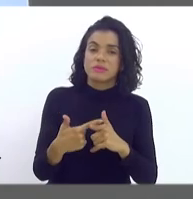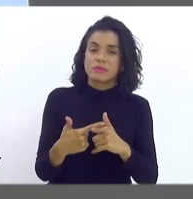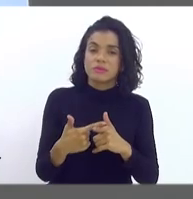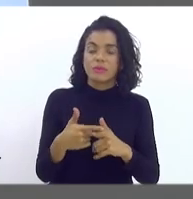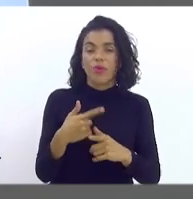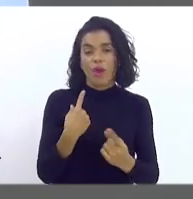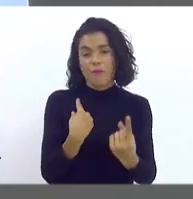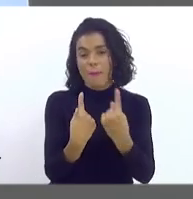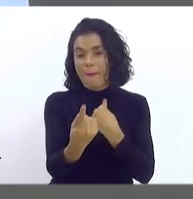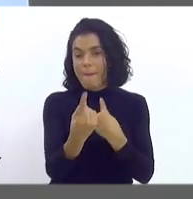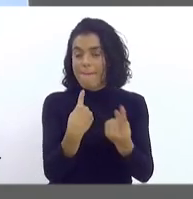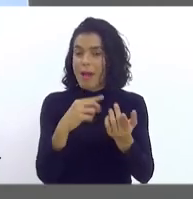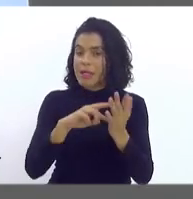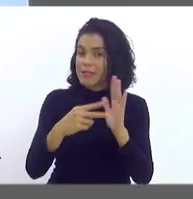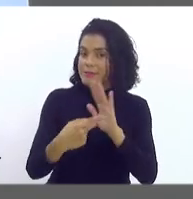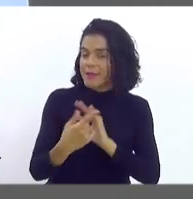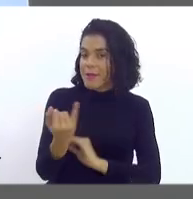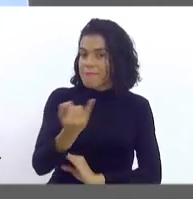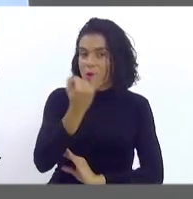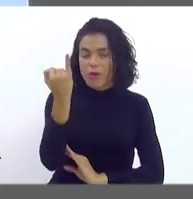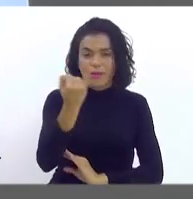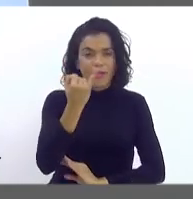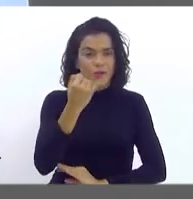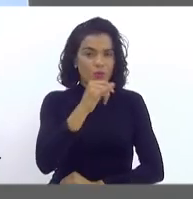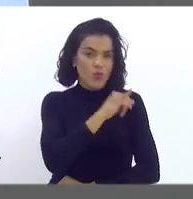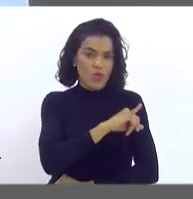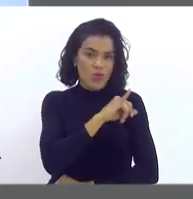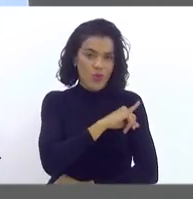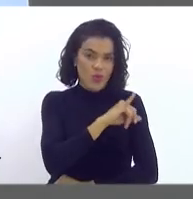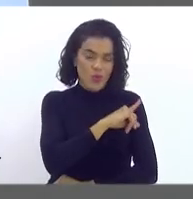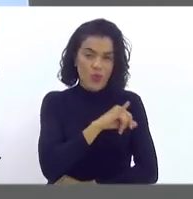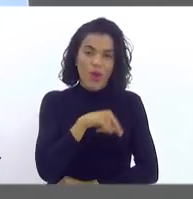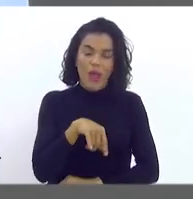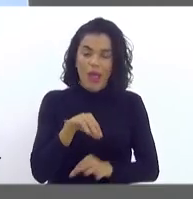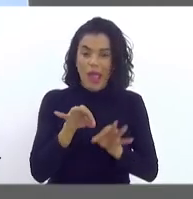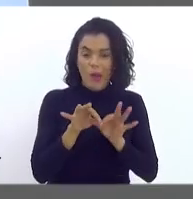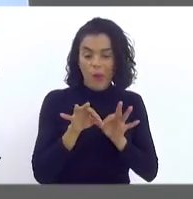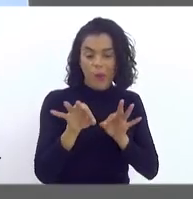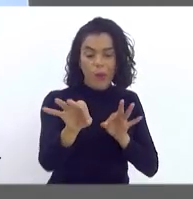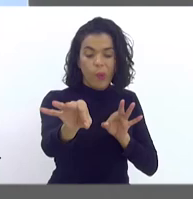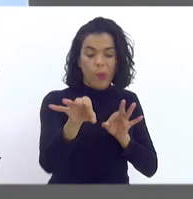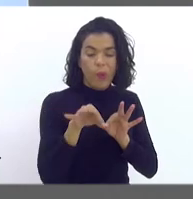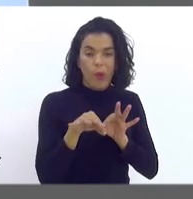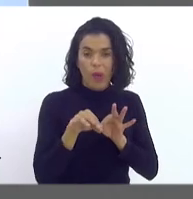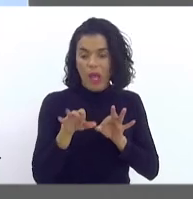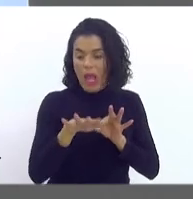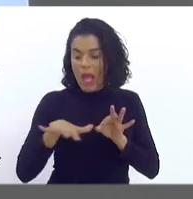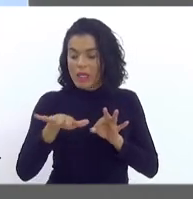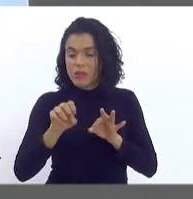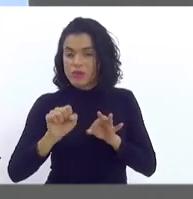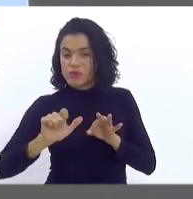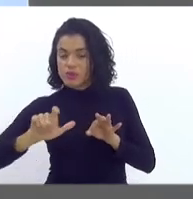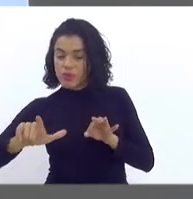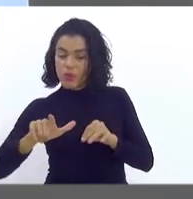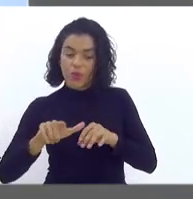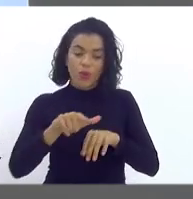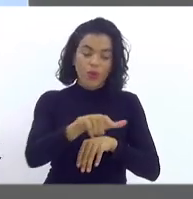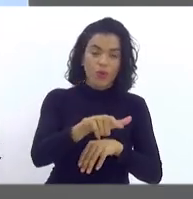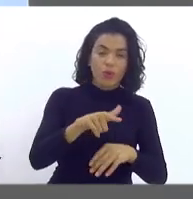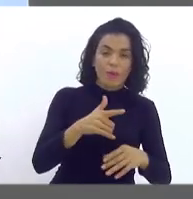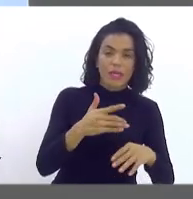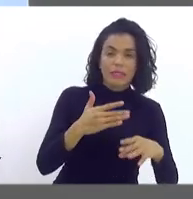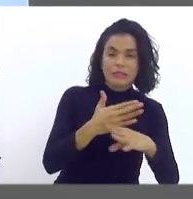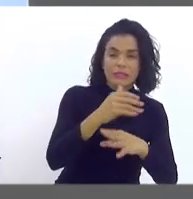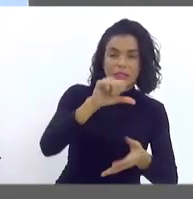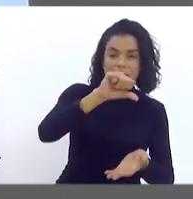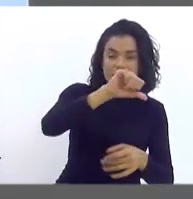pela via, que representa uma via importante no Rio de Janeiro. Então, é uma artéria importante para a Zona Sul, Centro, que também tem